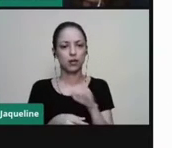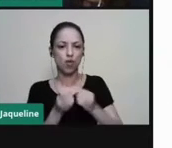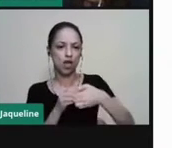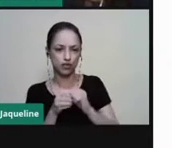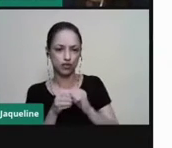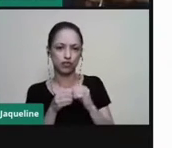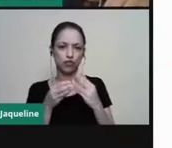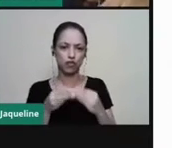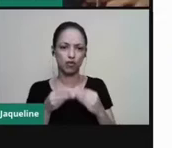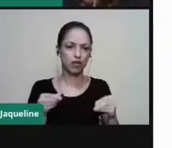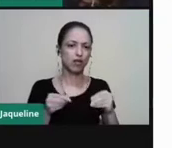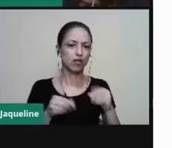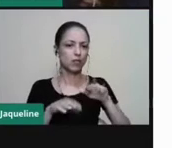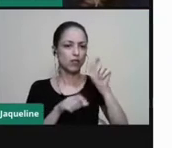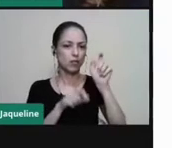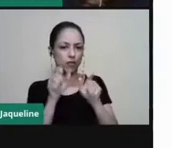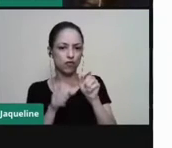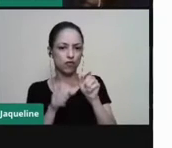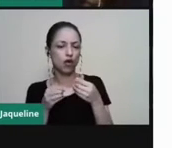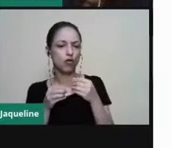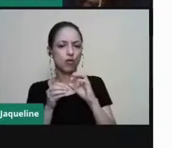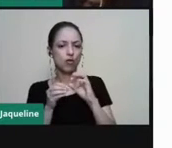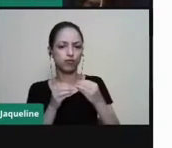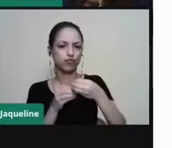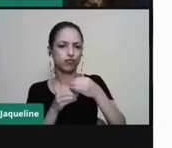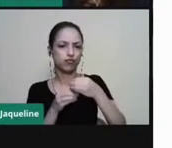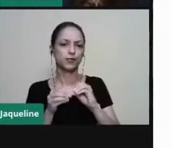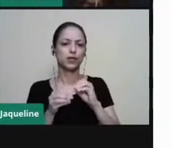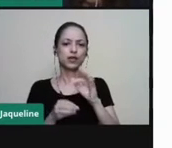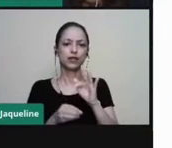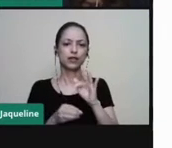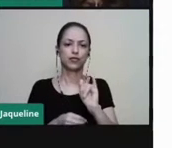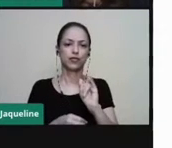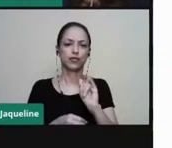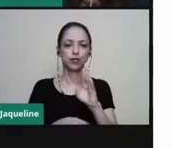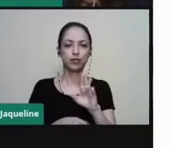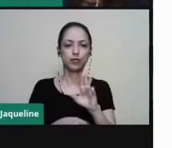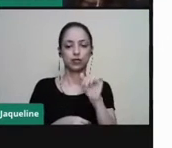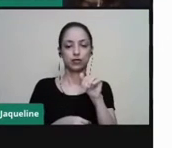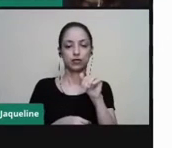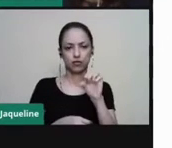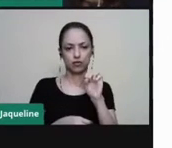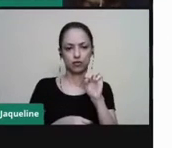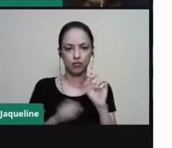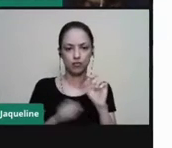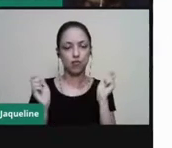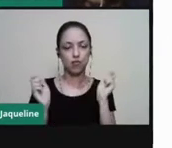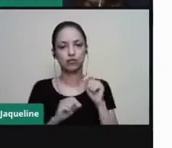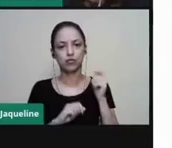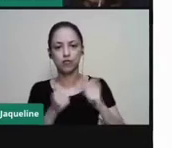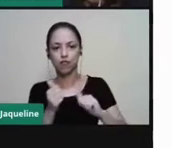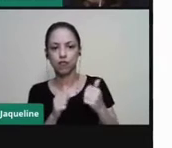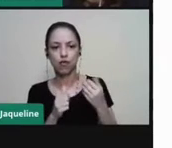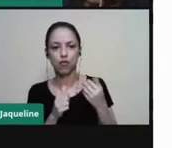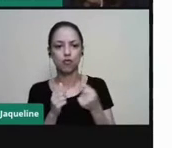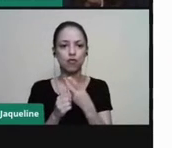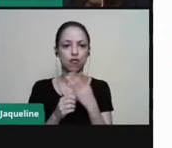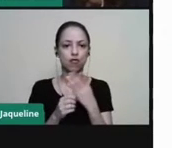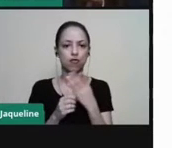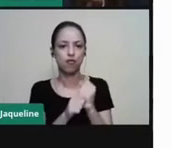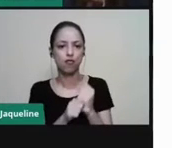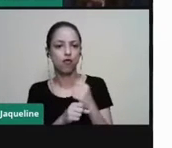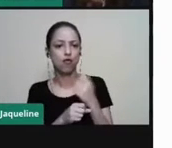perfil de coagulação ou de fibrinólise também, podem ser mensurados como biomarcadores de forma indireta da função